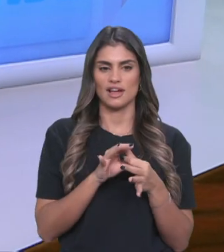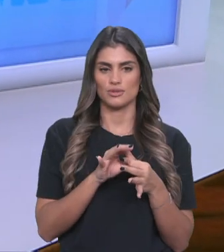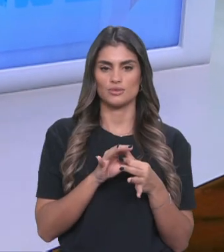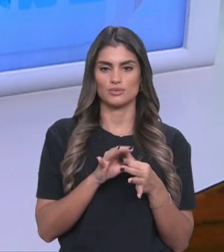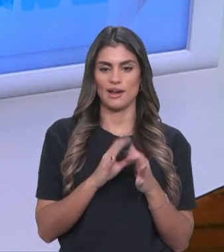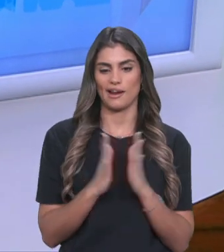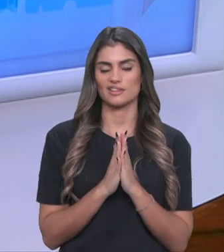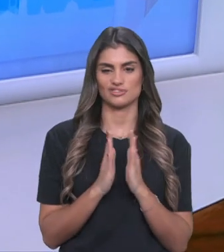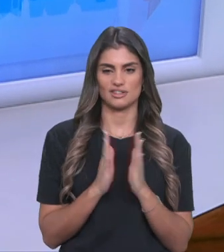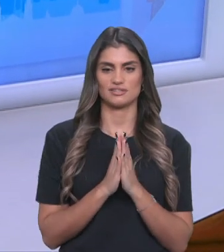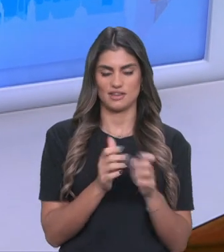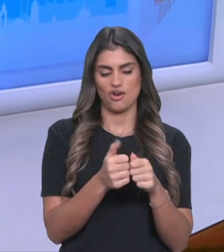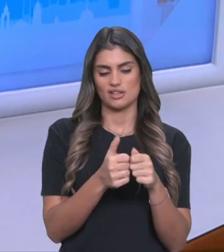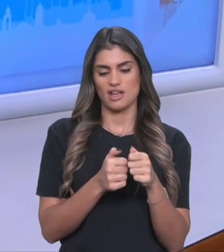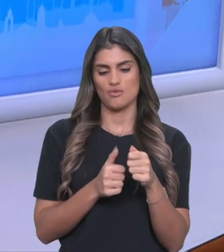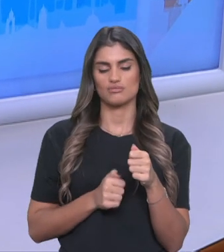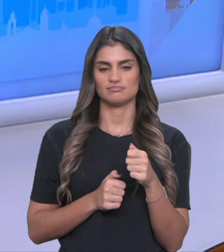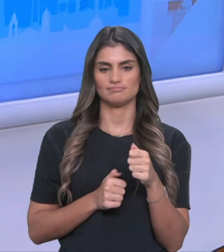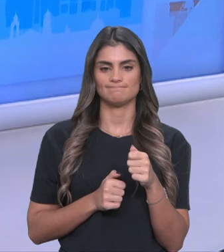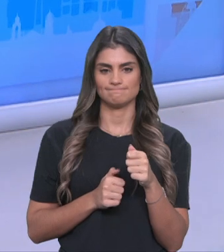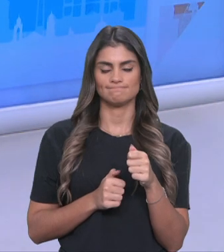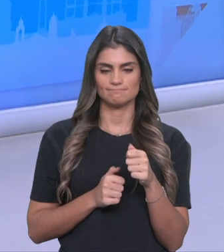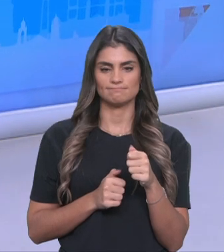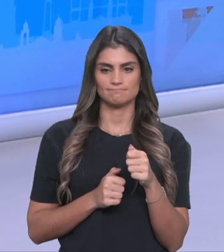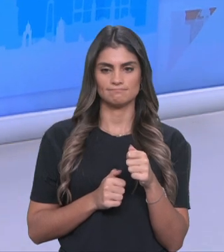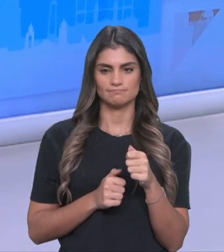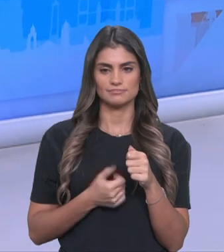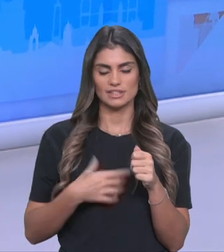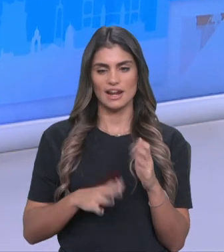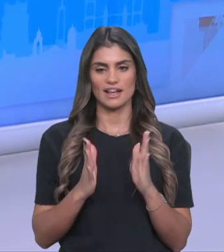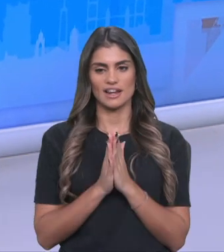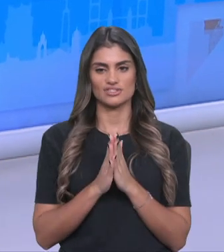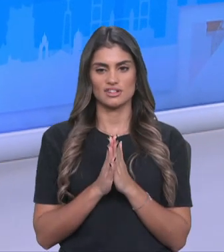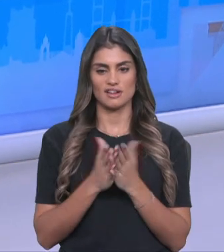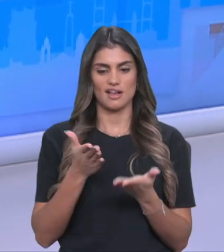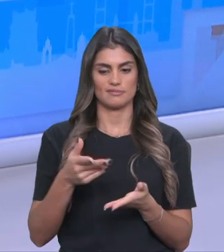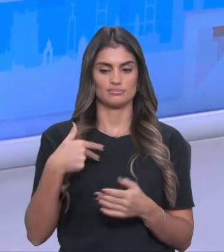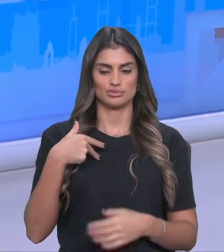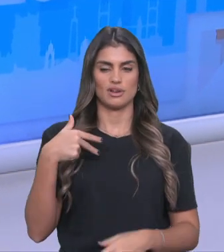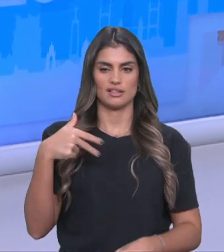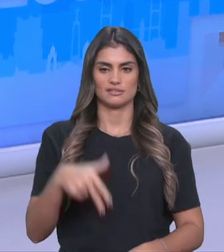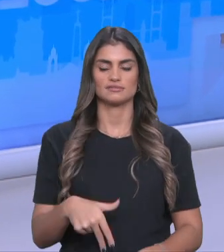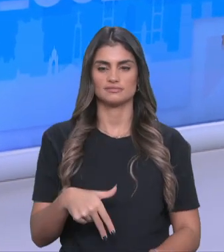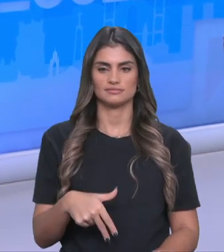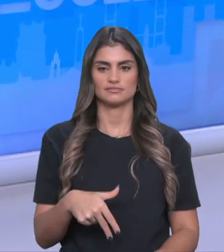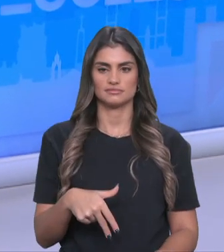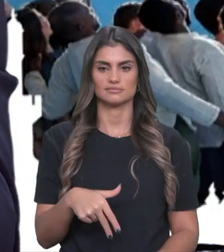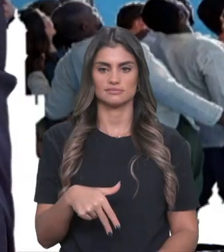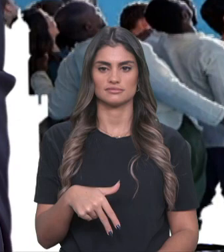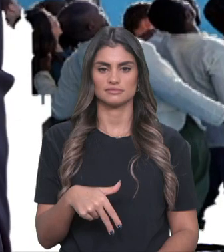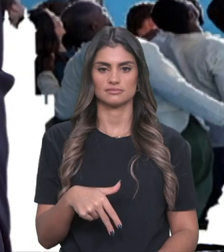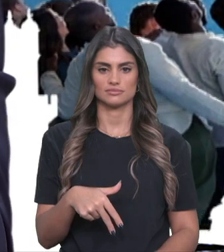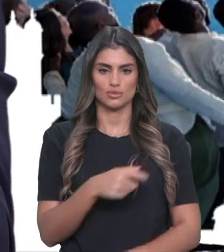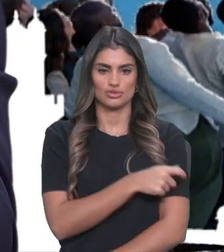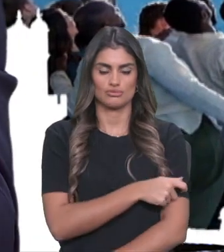Igreja em oração, quer ser para a Igreja presente em Portugal e, por isso, neste processo sinodal, com os